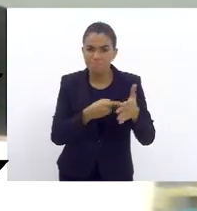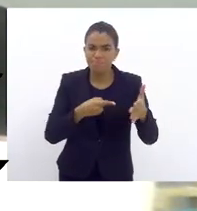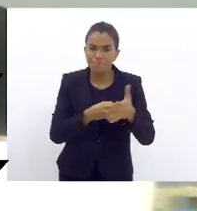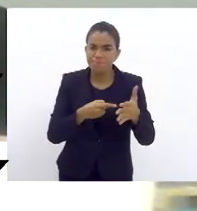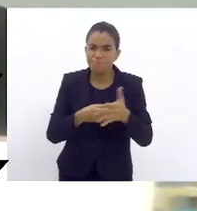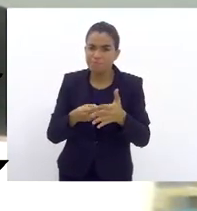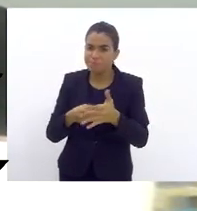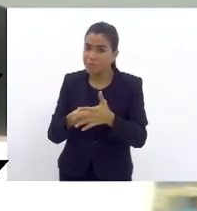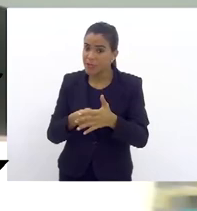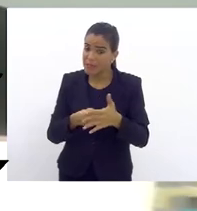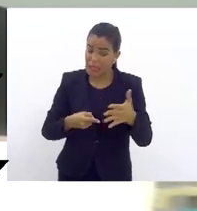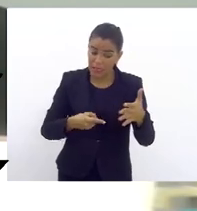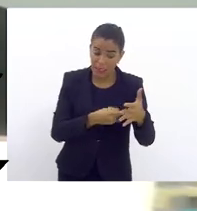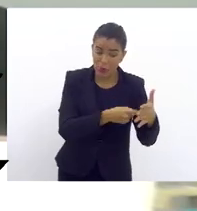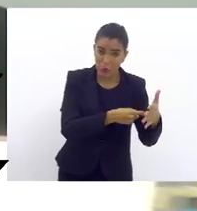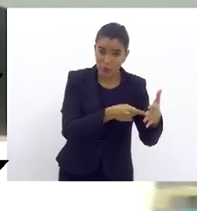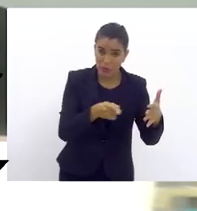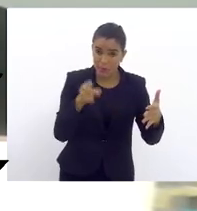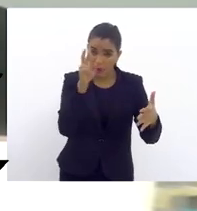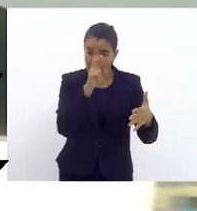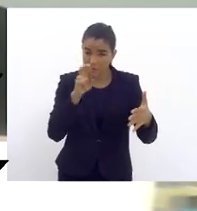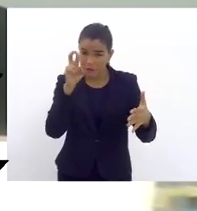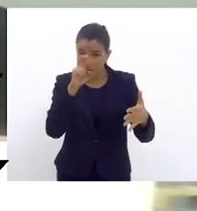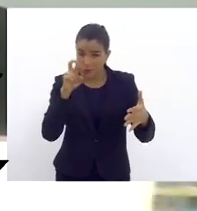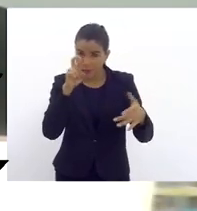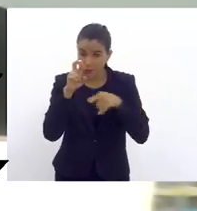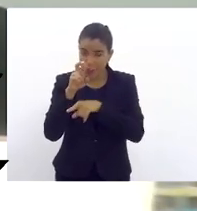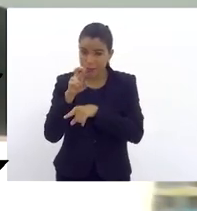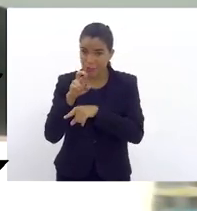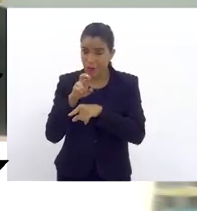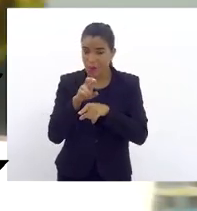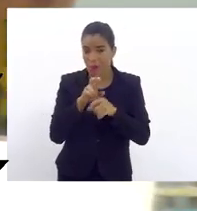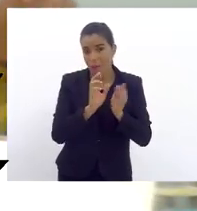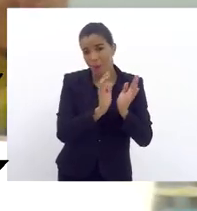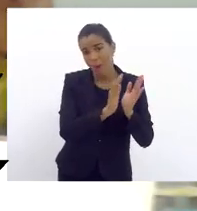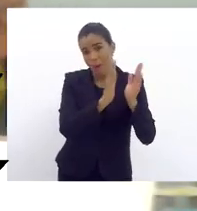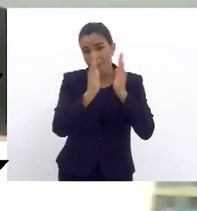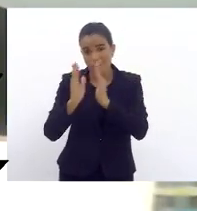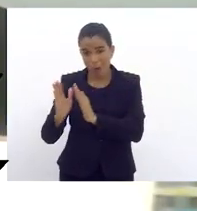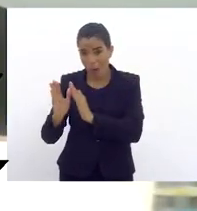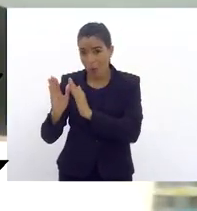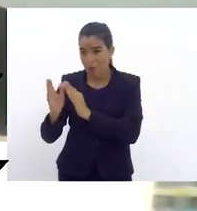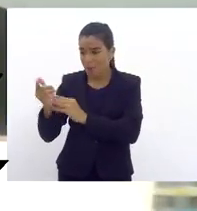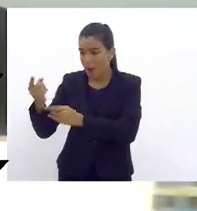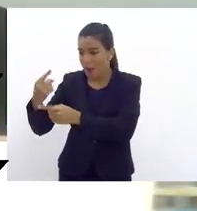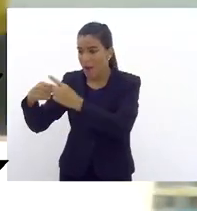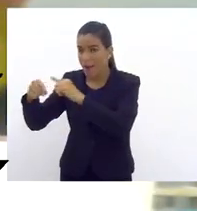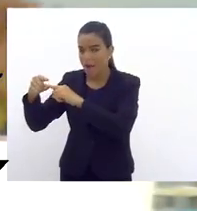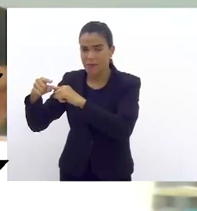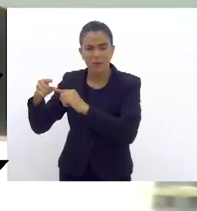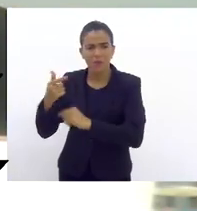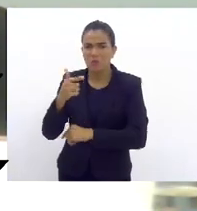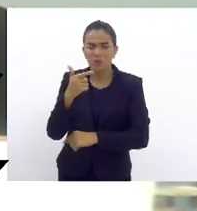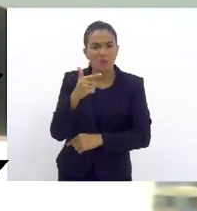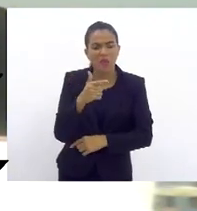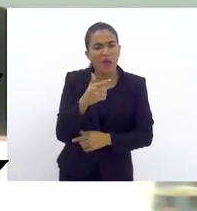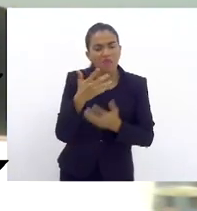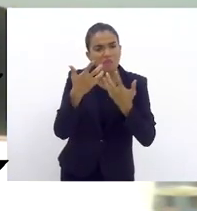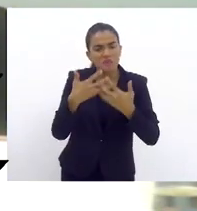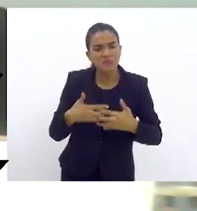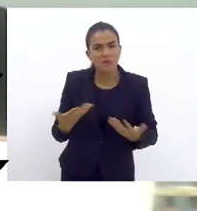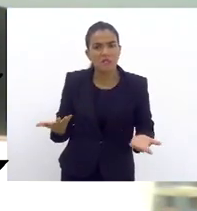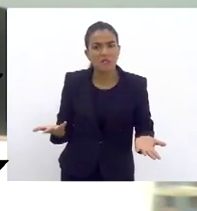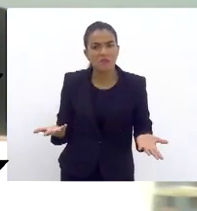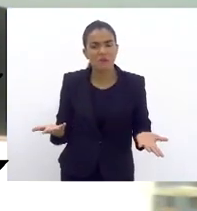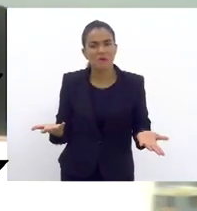dá denúncia para investigação para reparação a um caminho que não tá acontecendo com todas as